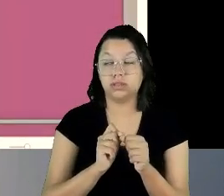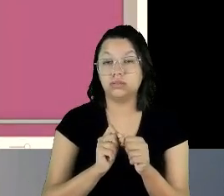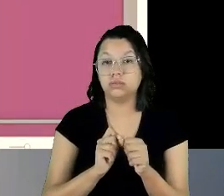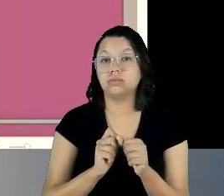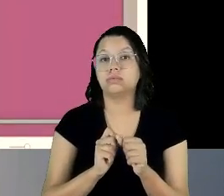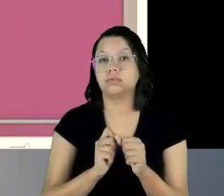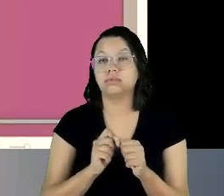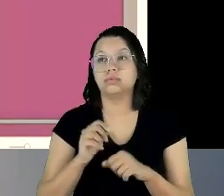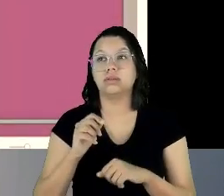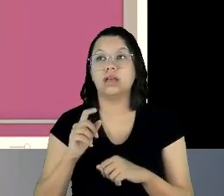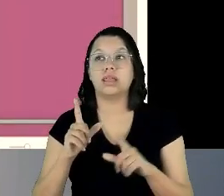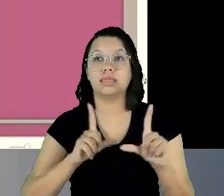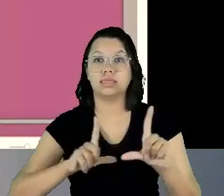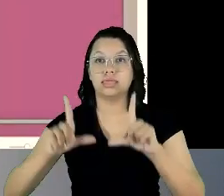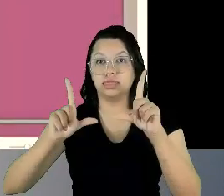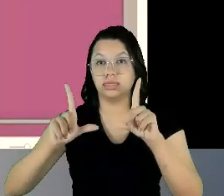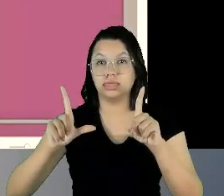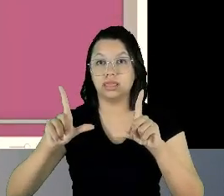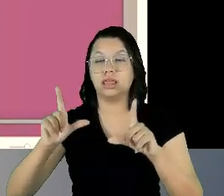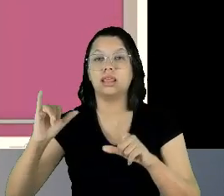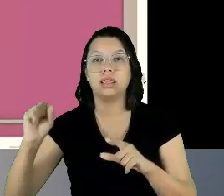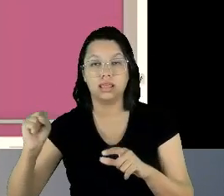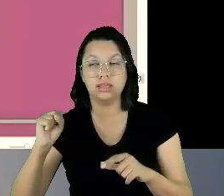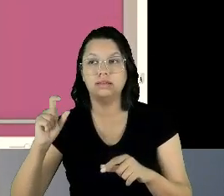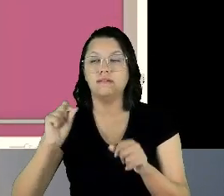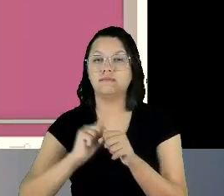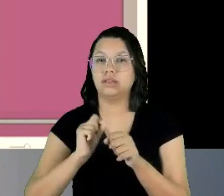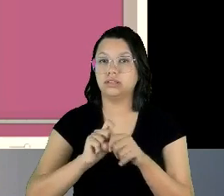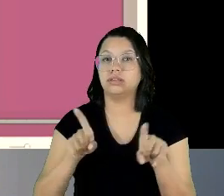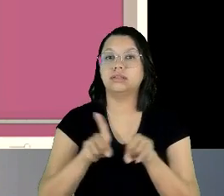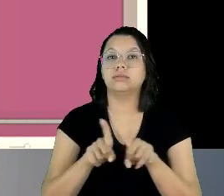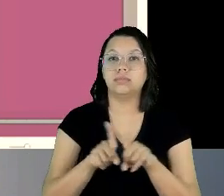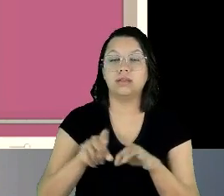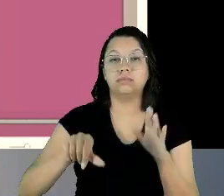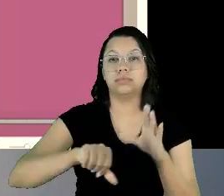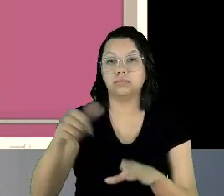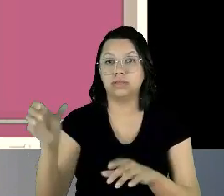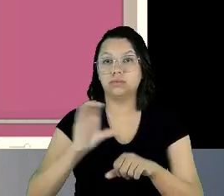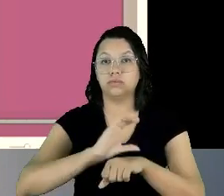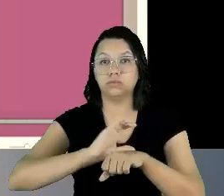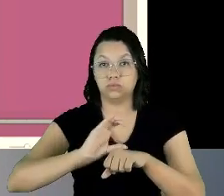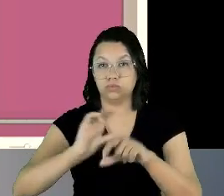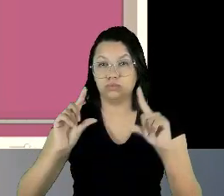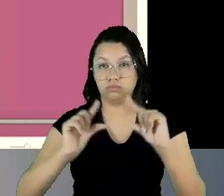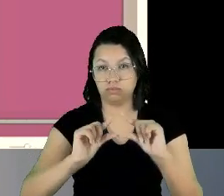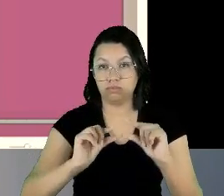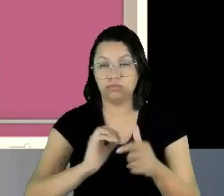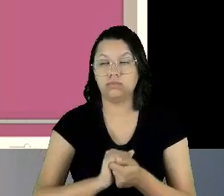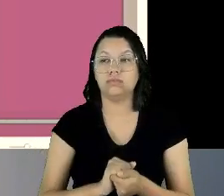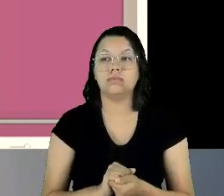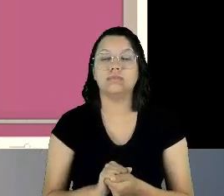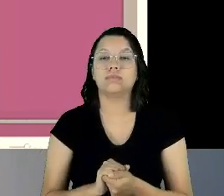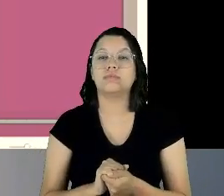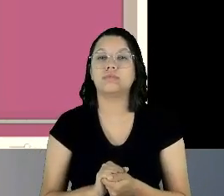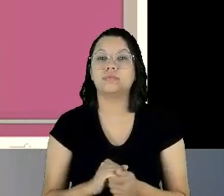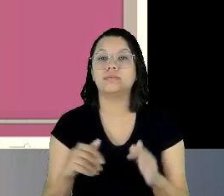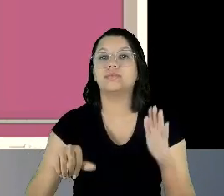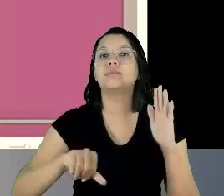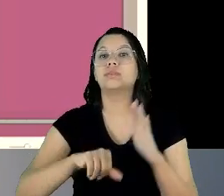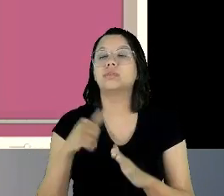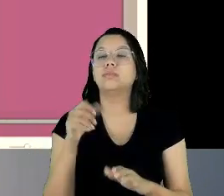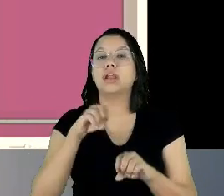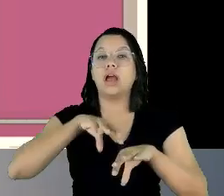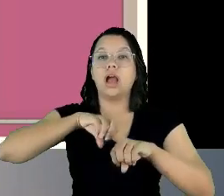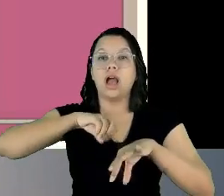então, além da página Liz, a gente vai realizar também o primeiro workshop a primeira aula,